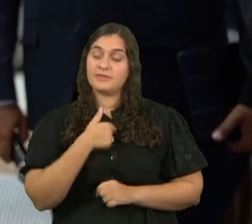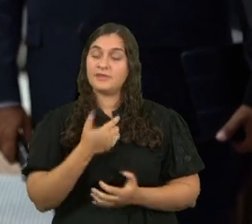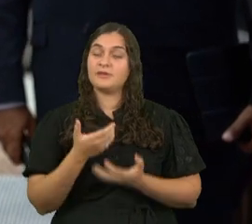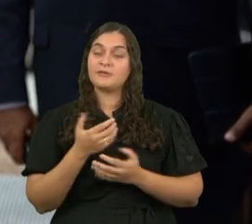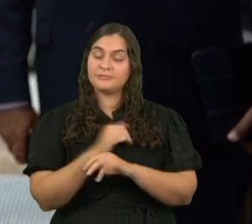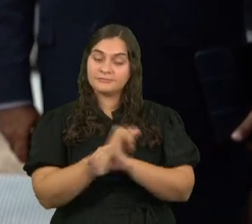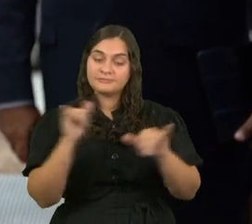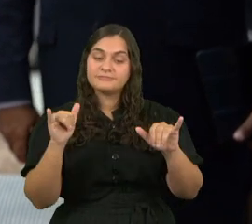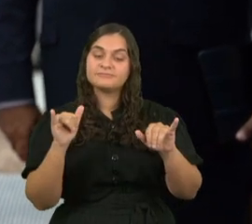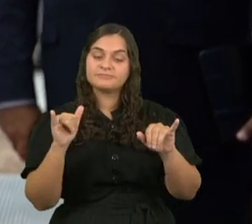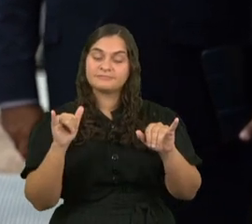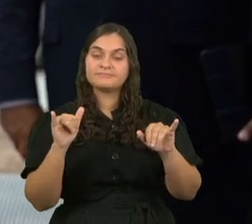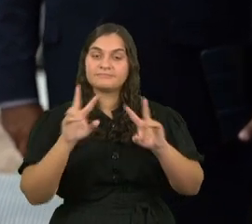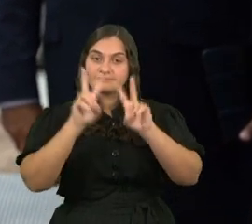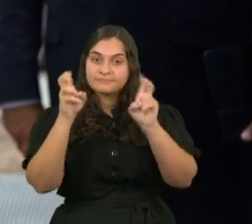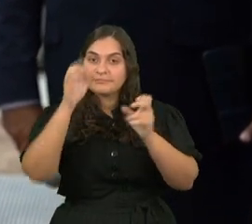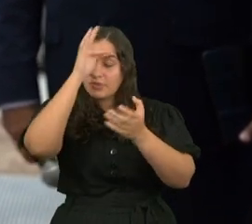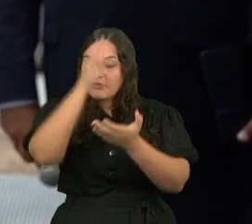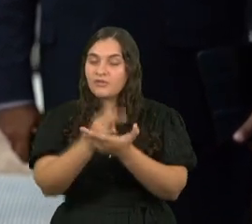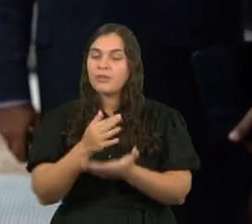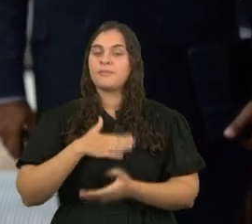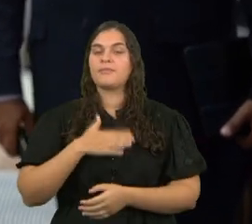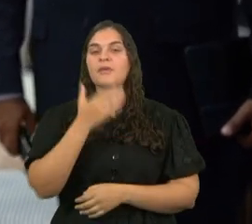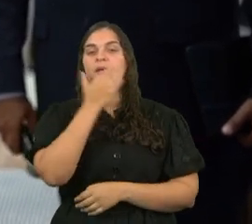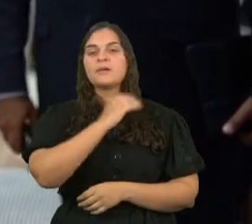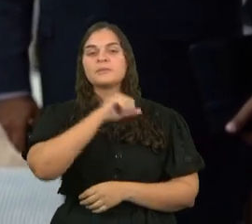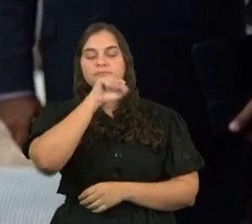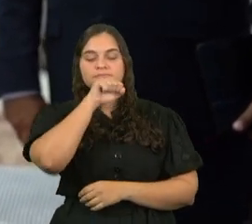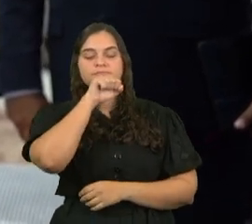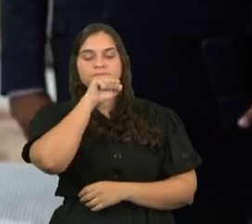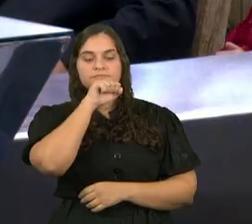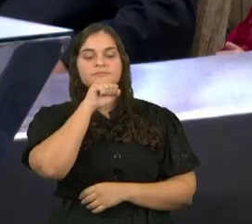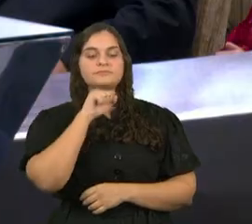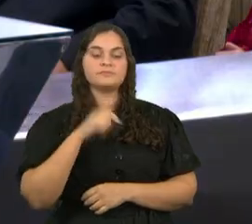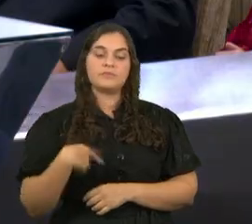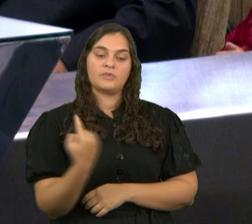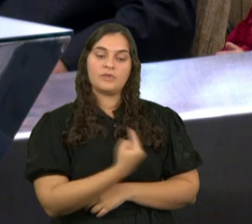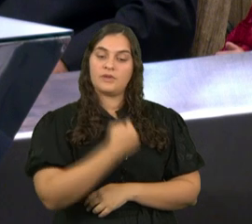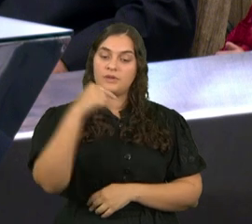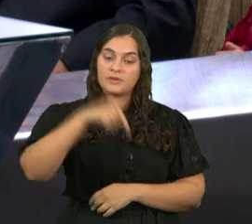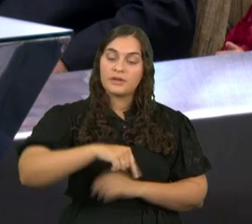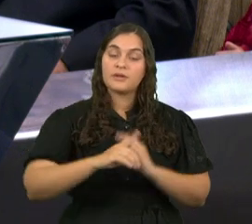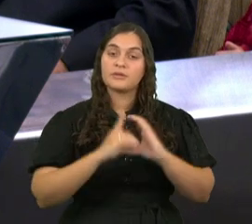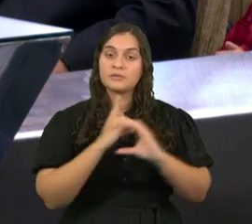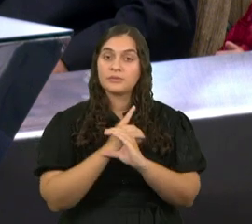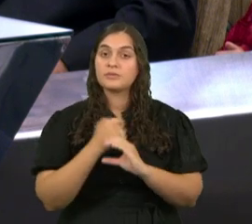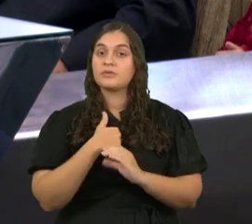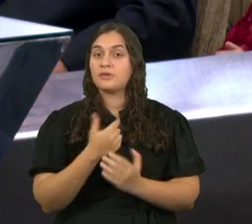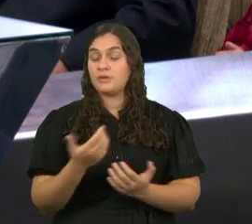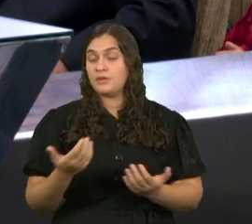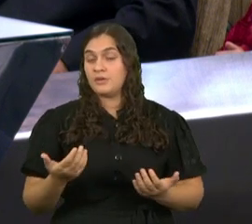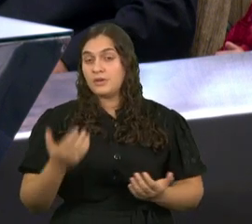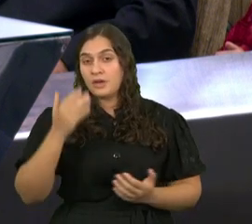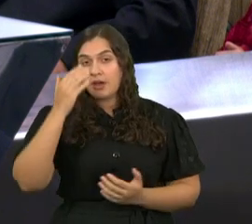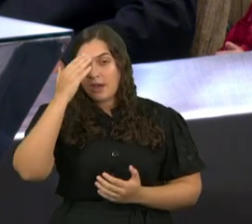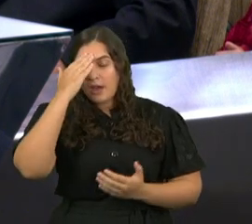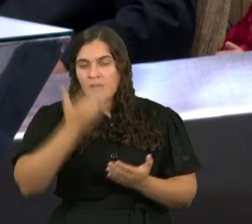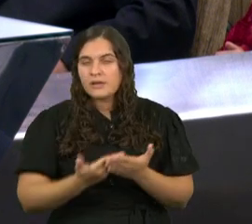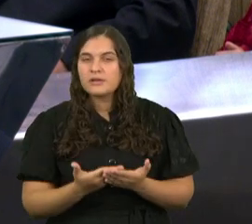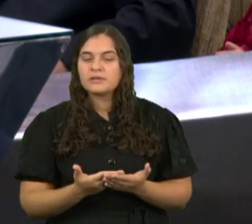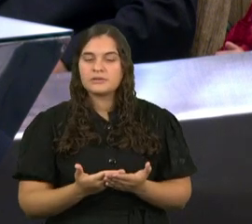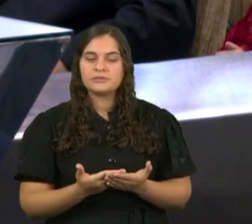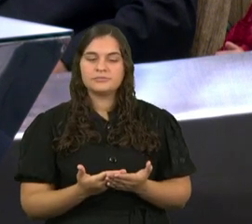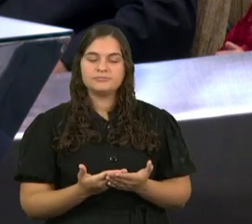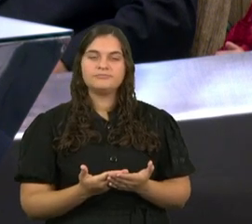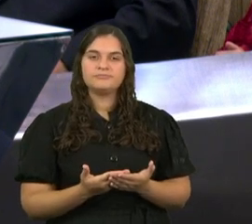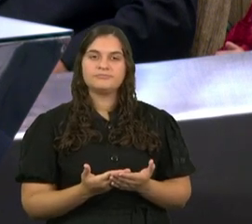testemunho da fé do meu pai. Nós estamos num culto e eu creio que o testemunho dos